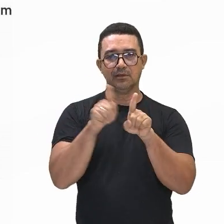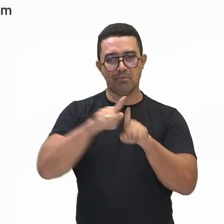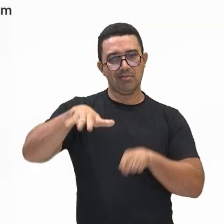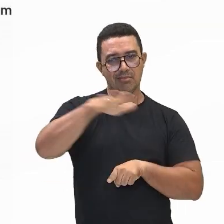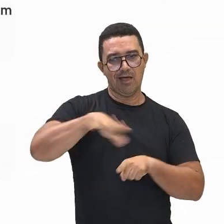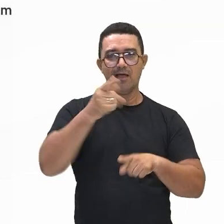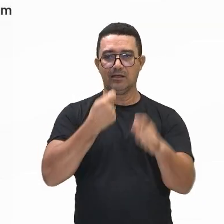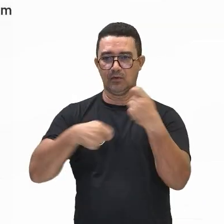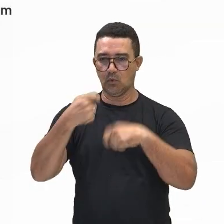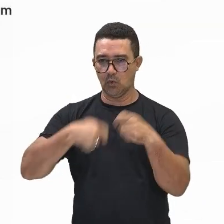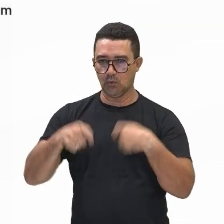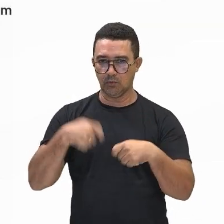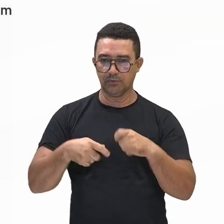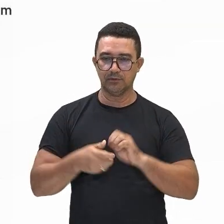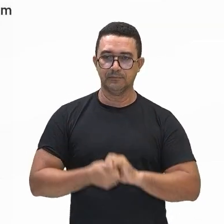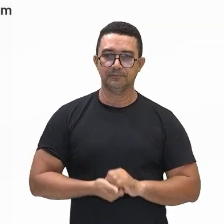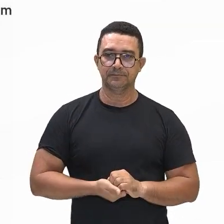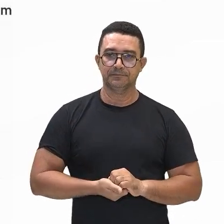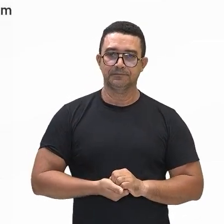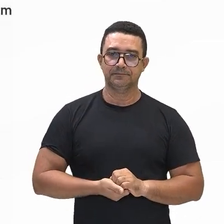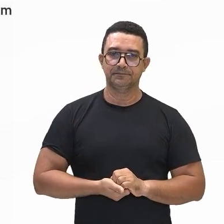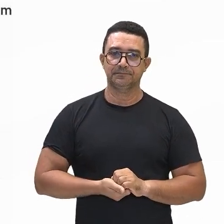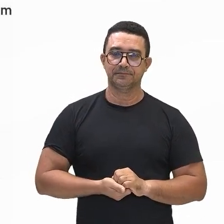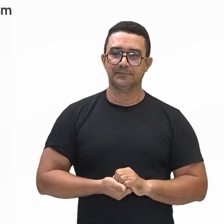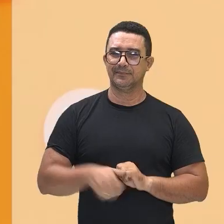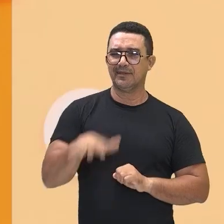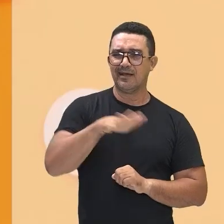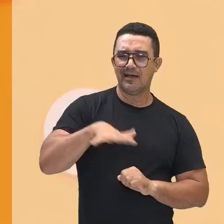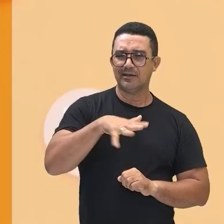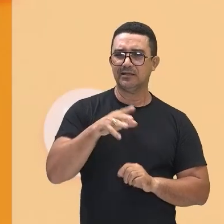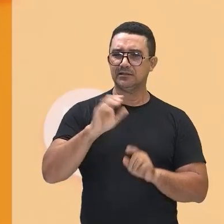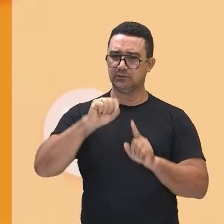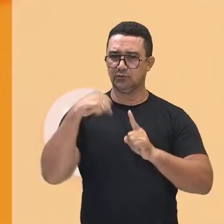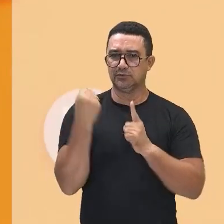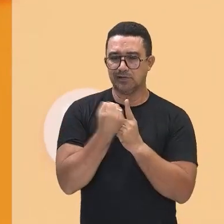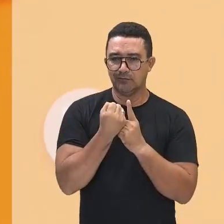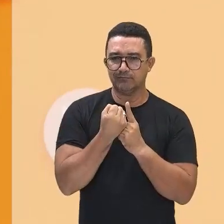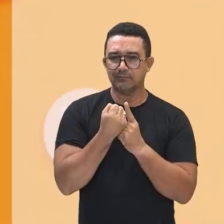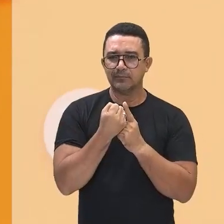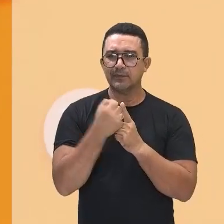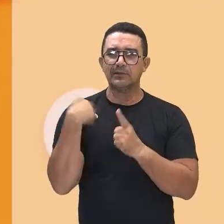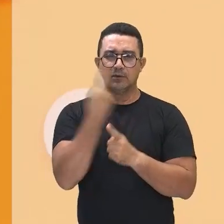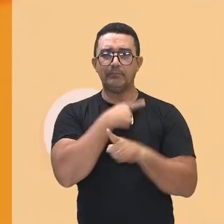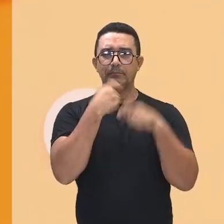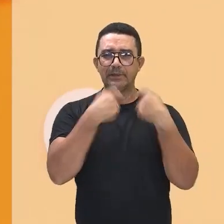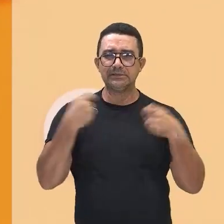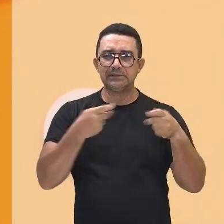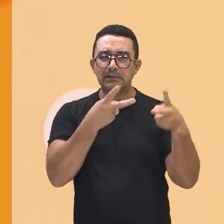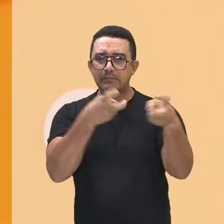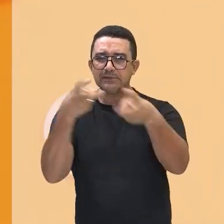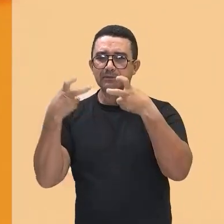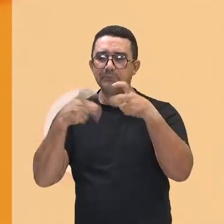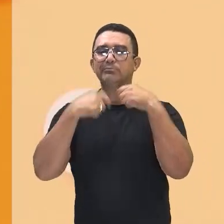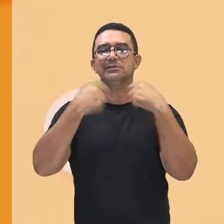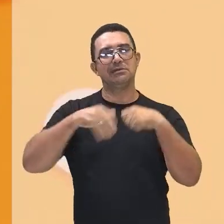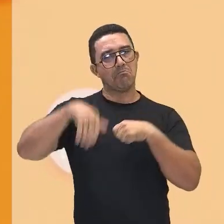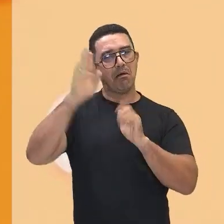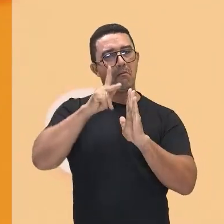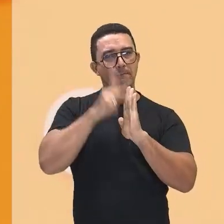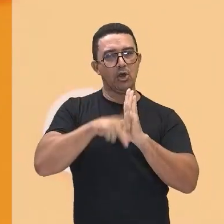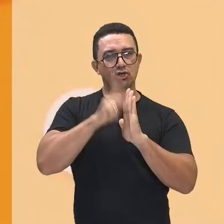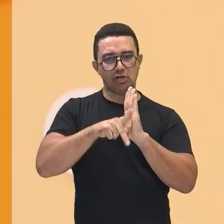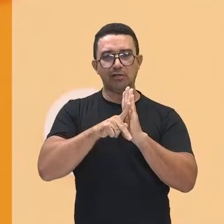econômica, ok? Então, pegando a parte social, né, a gente tem que observar aí que tem que ter mais projetos ligados às